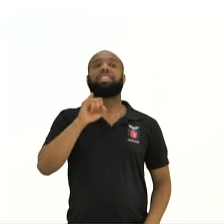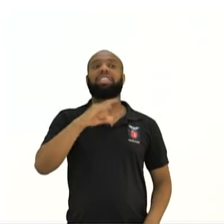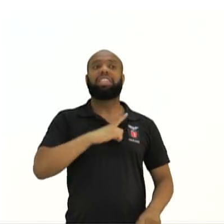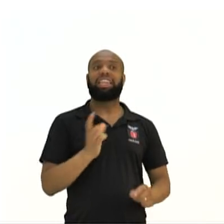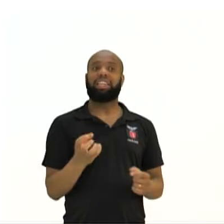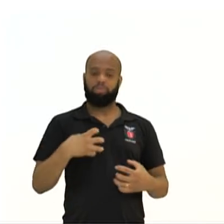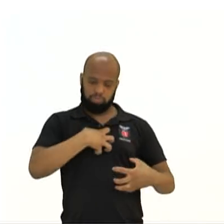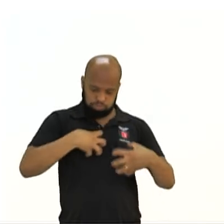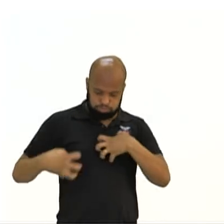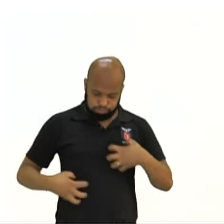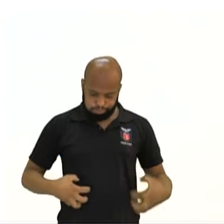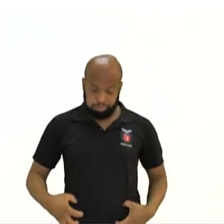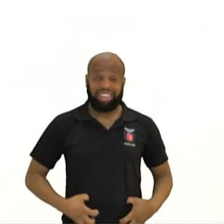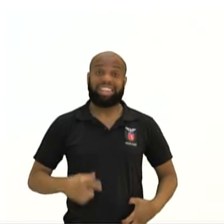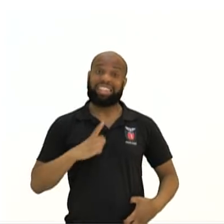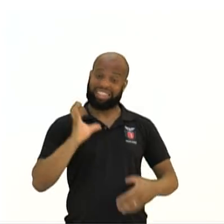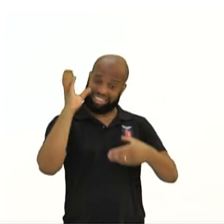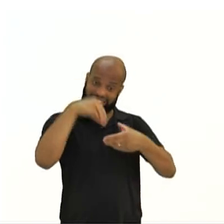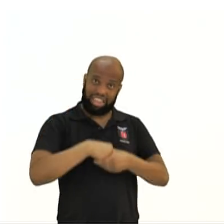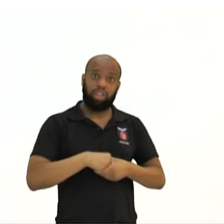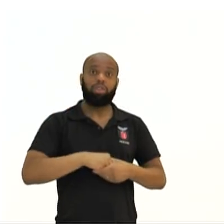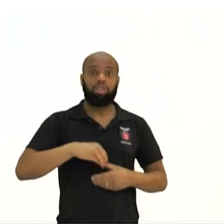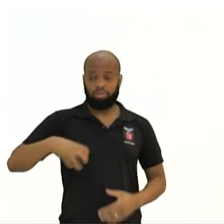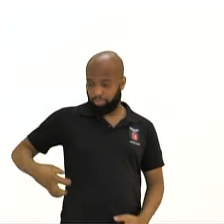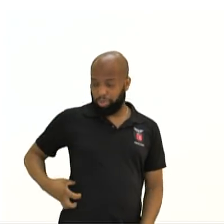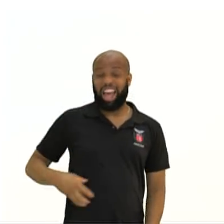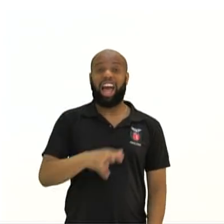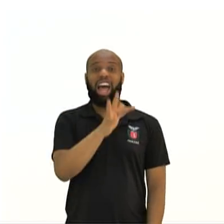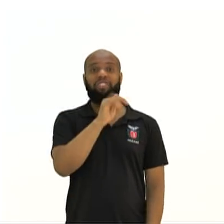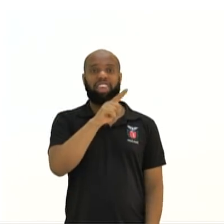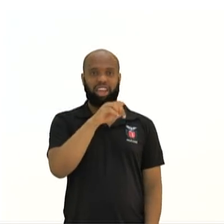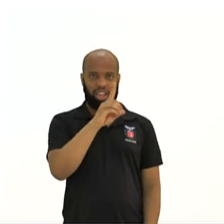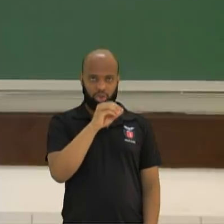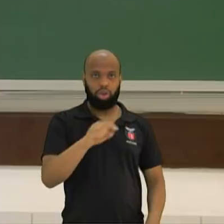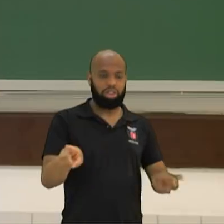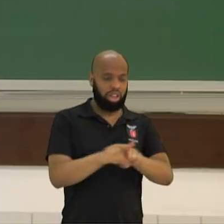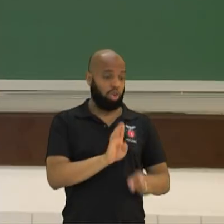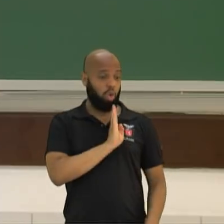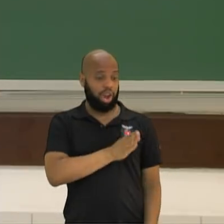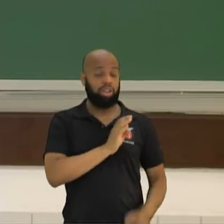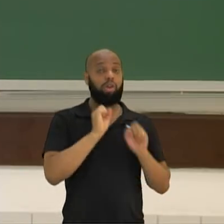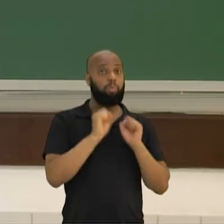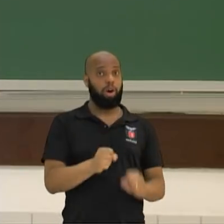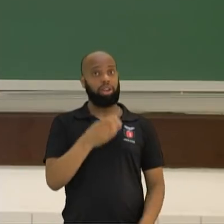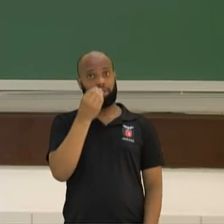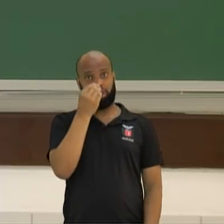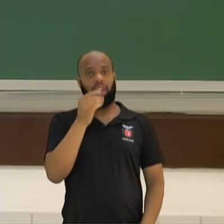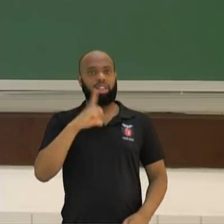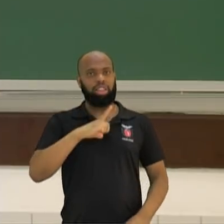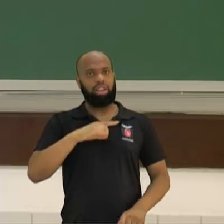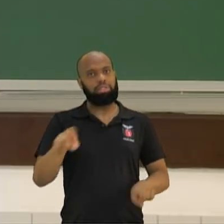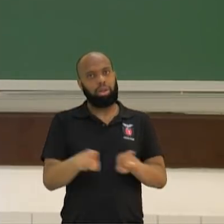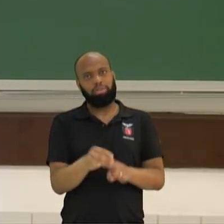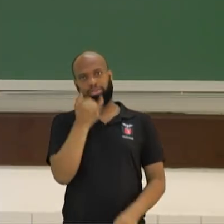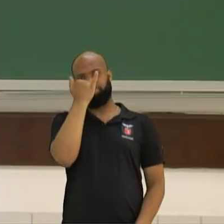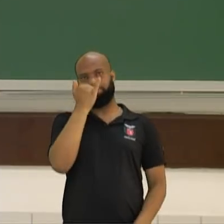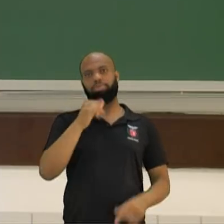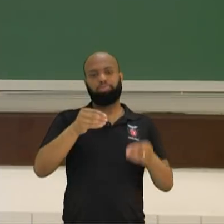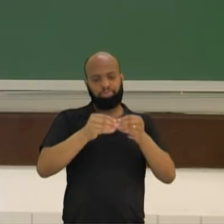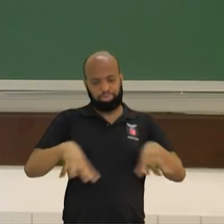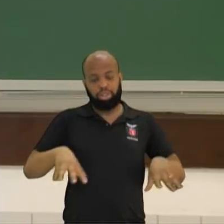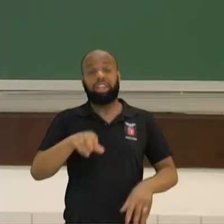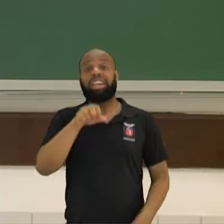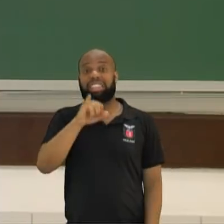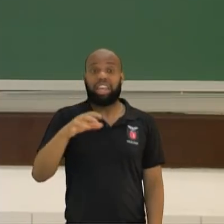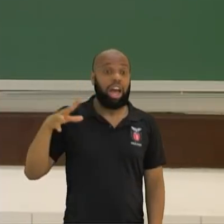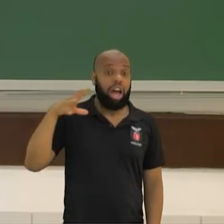órgãos importantes, órgãos vitais, como o fígado, o coração, podem ser afetados, tá? Então, quanto mais